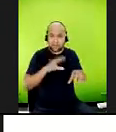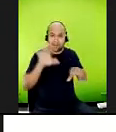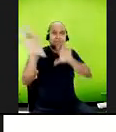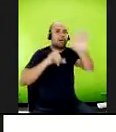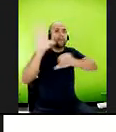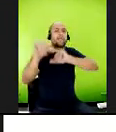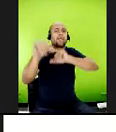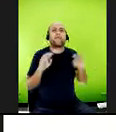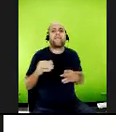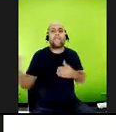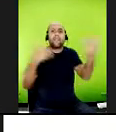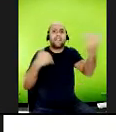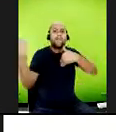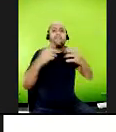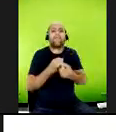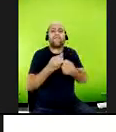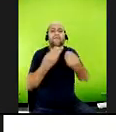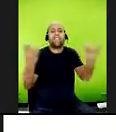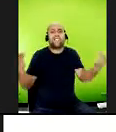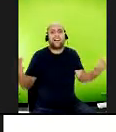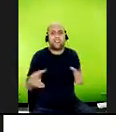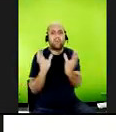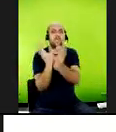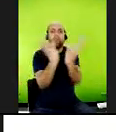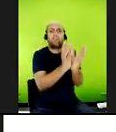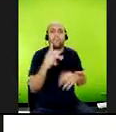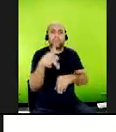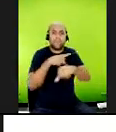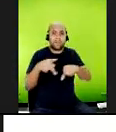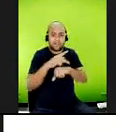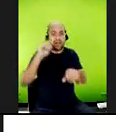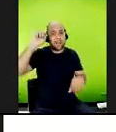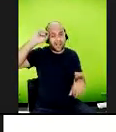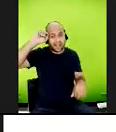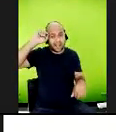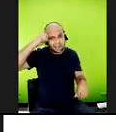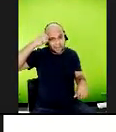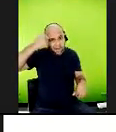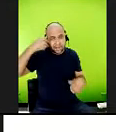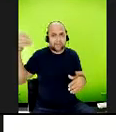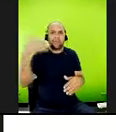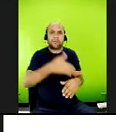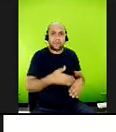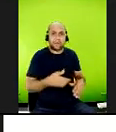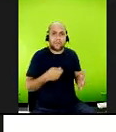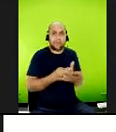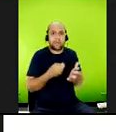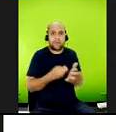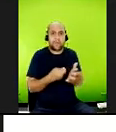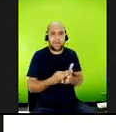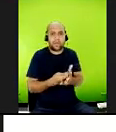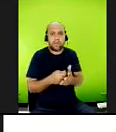italianos africanos que chegaram aqui de uma forma muito controversa e torta não é que não foi bacana é